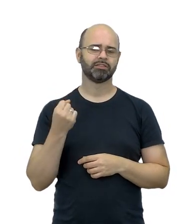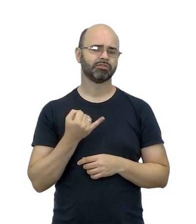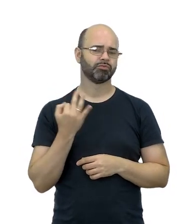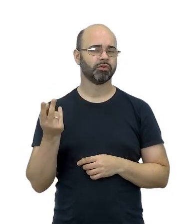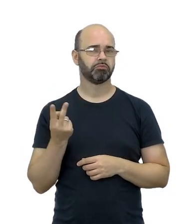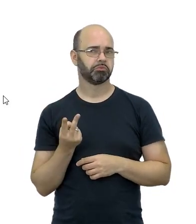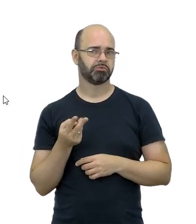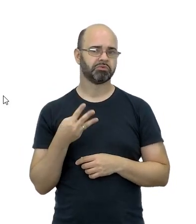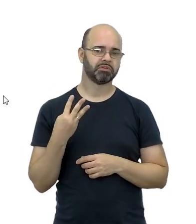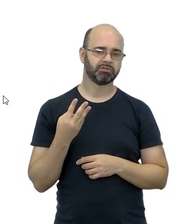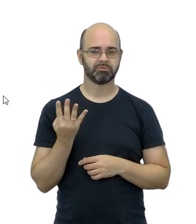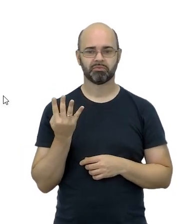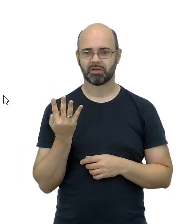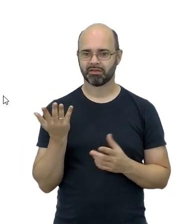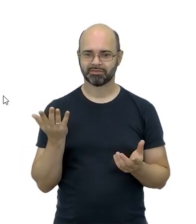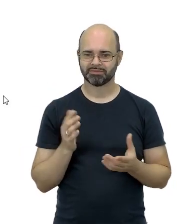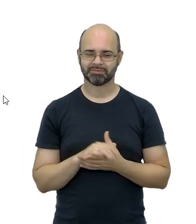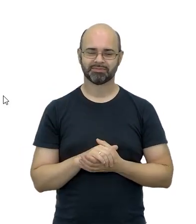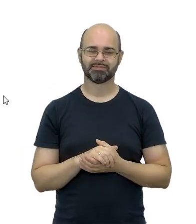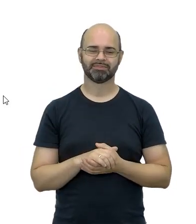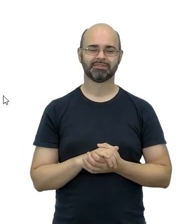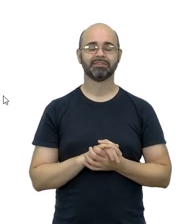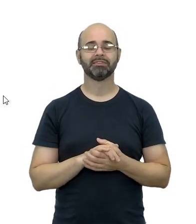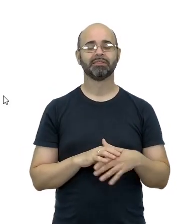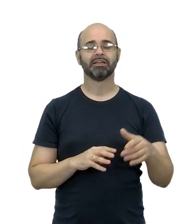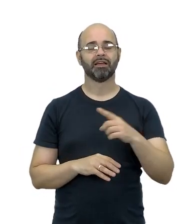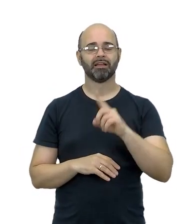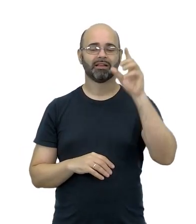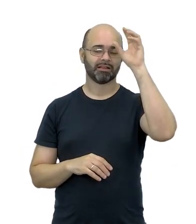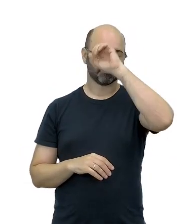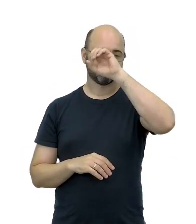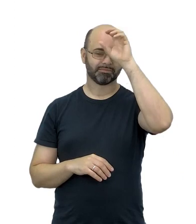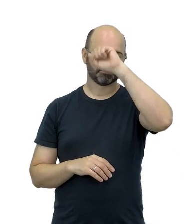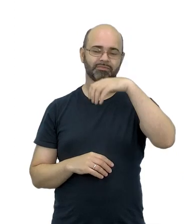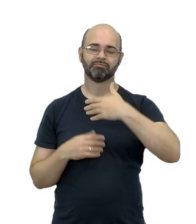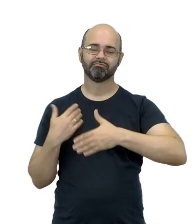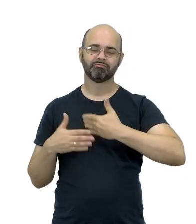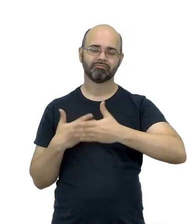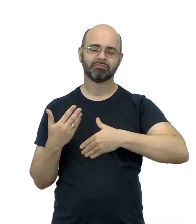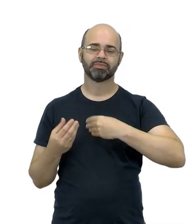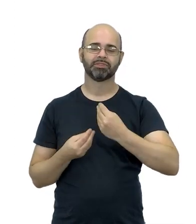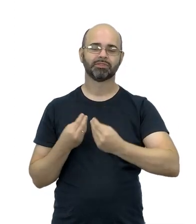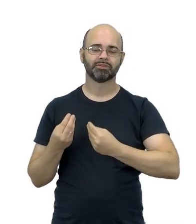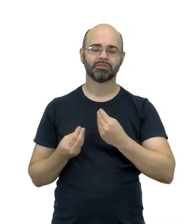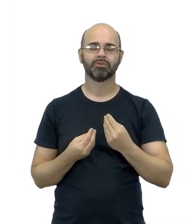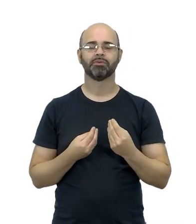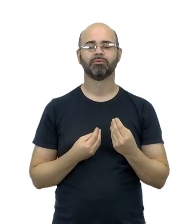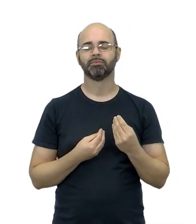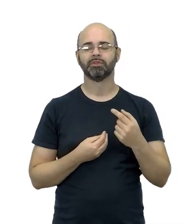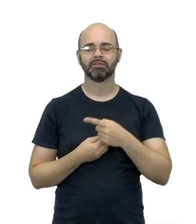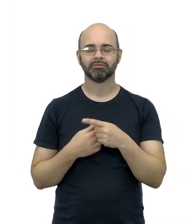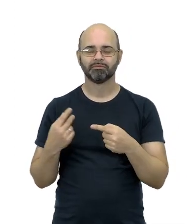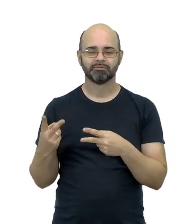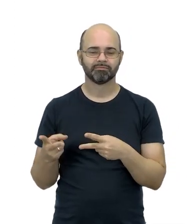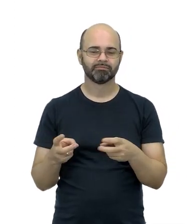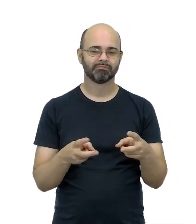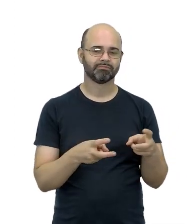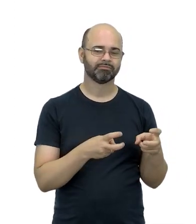no fundo, vão ajudando as crianças a trazer, no fundo, as possibilidades de